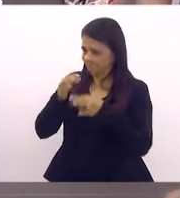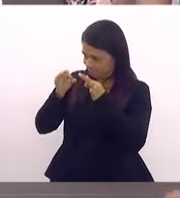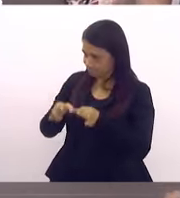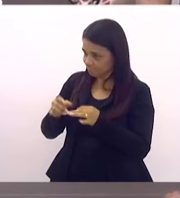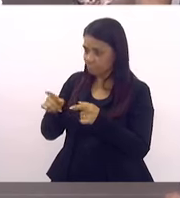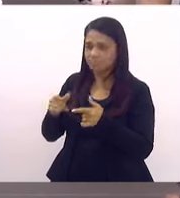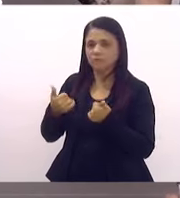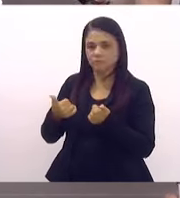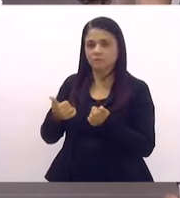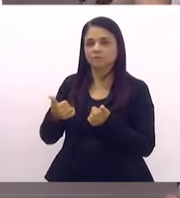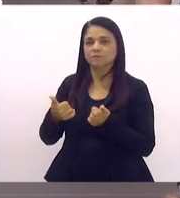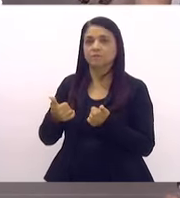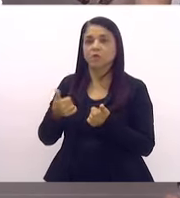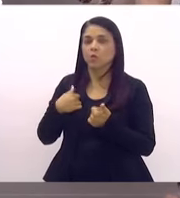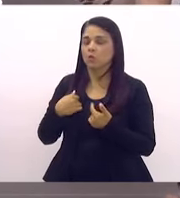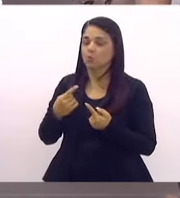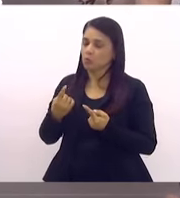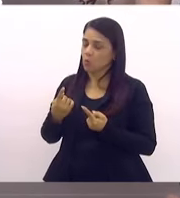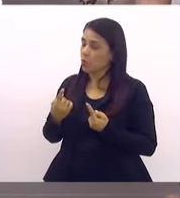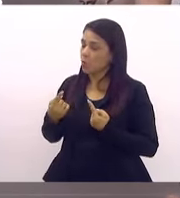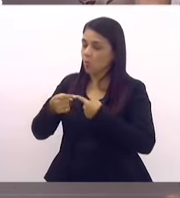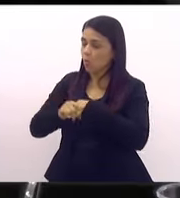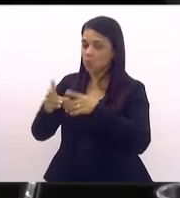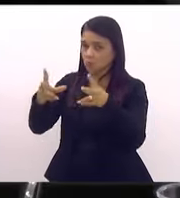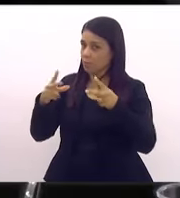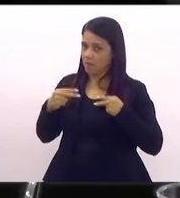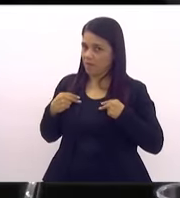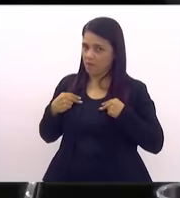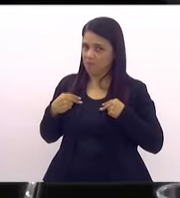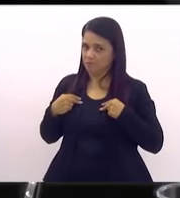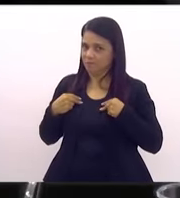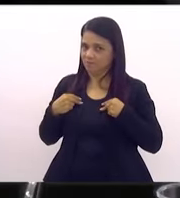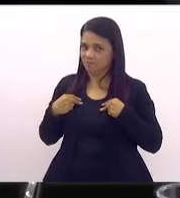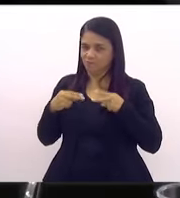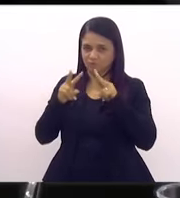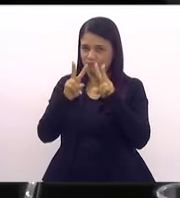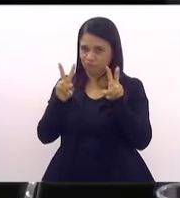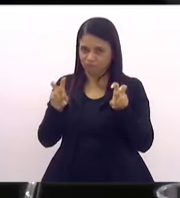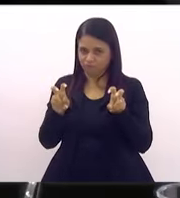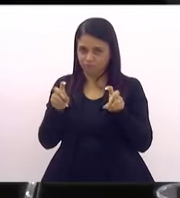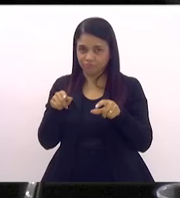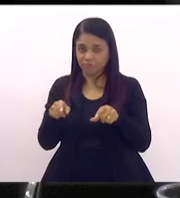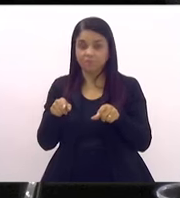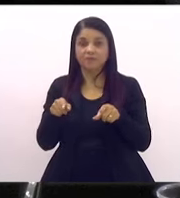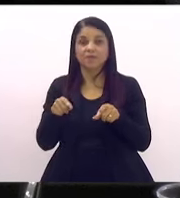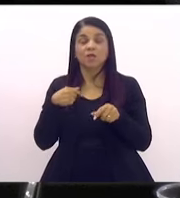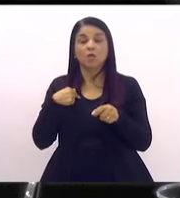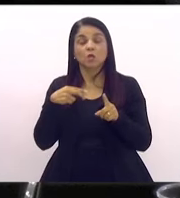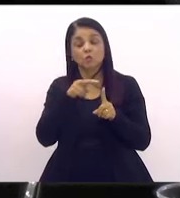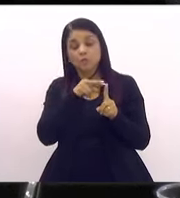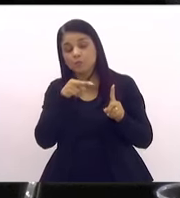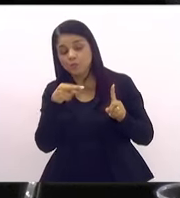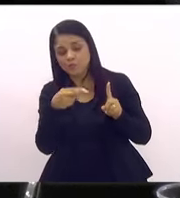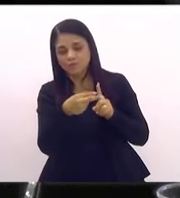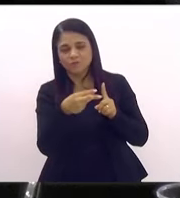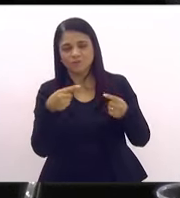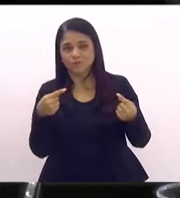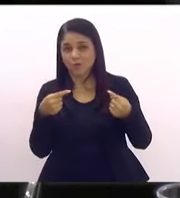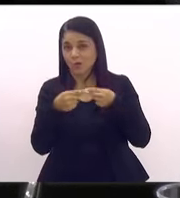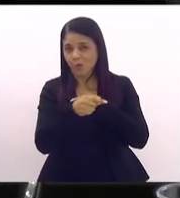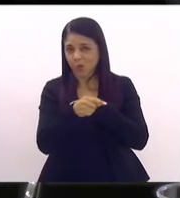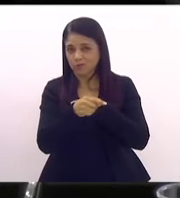eu não estou indo contra o mérito da matéria. Eu estou indo só sob o ponto de vista... Não deixa esperar. De